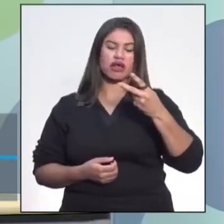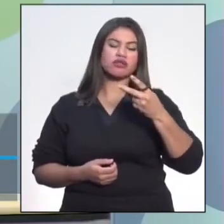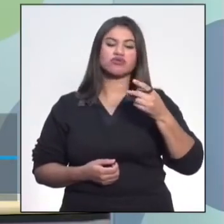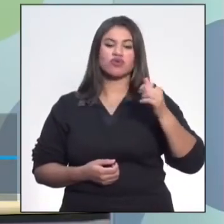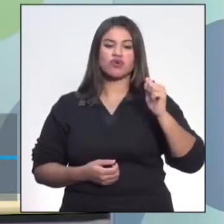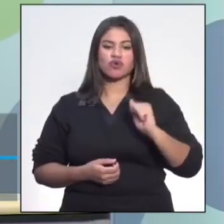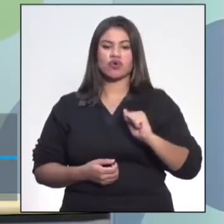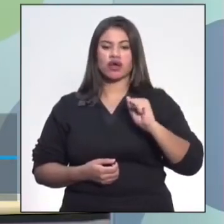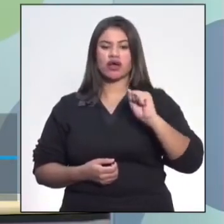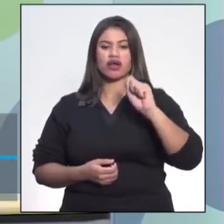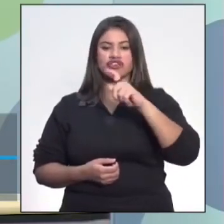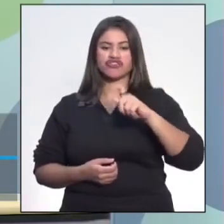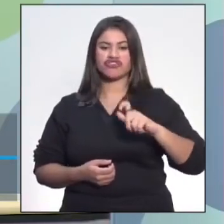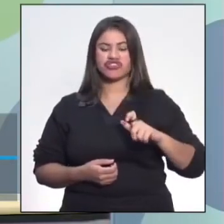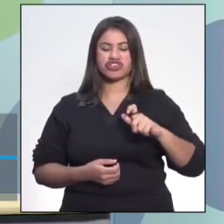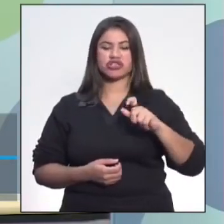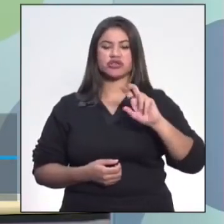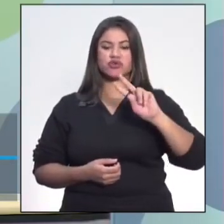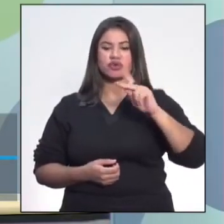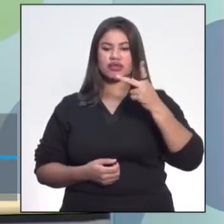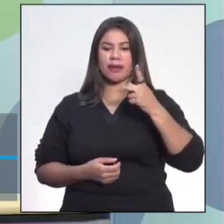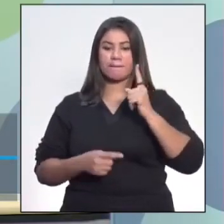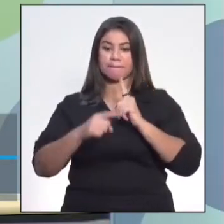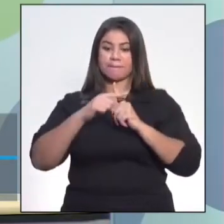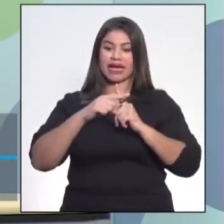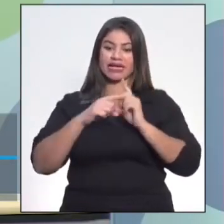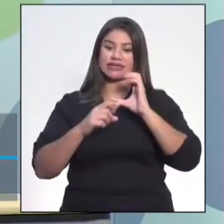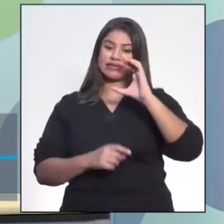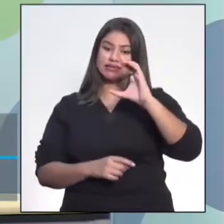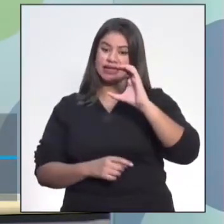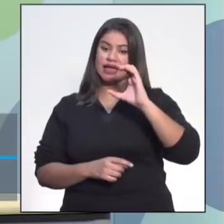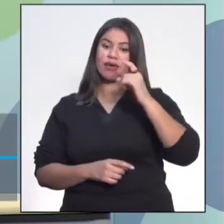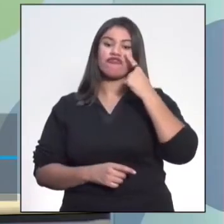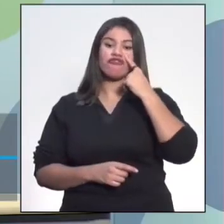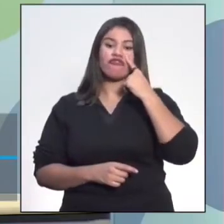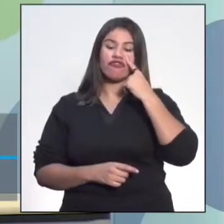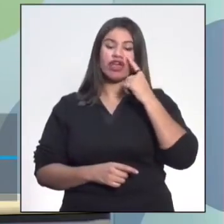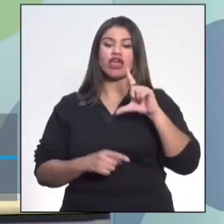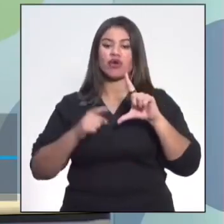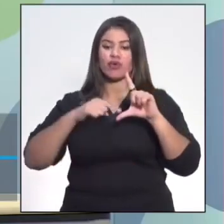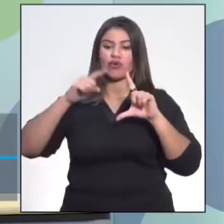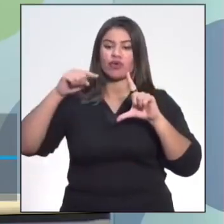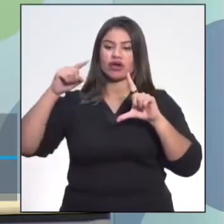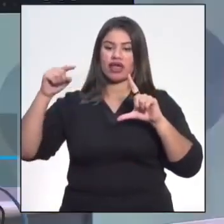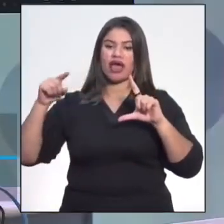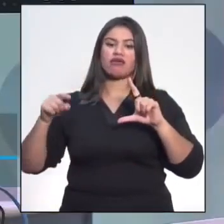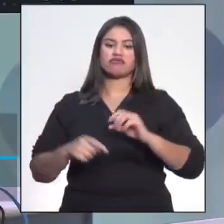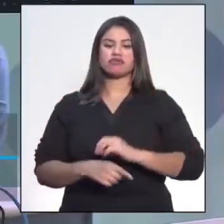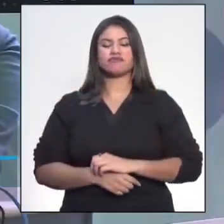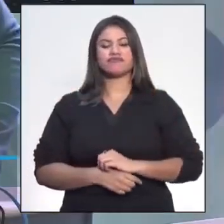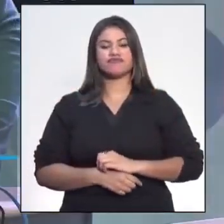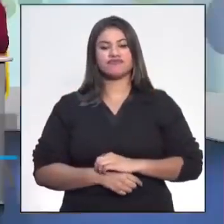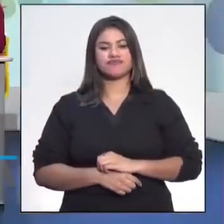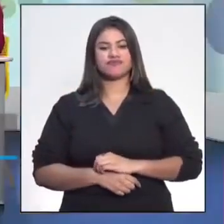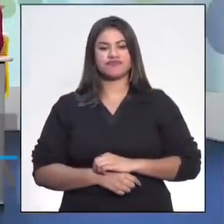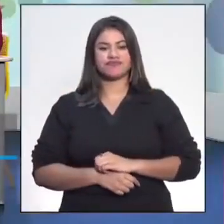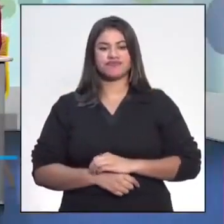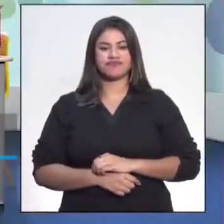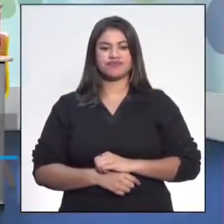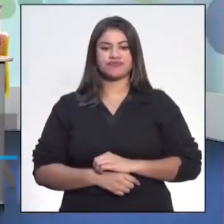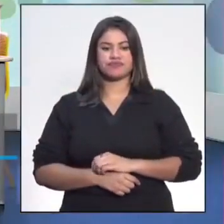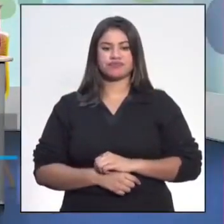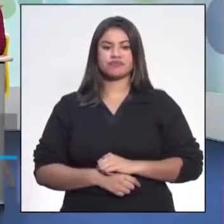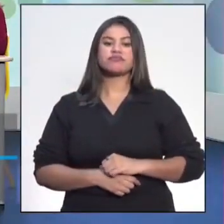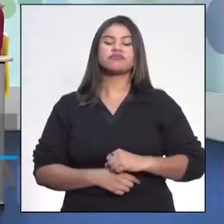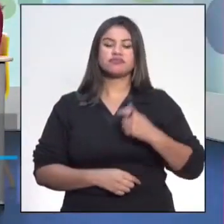do AX quadrado mais C. Só para eles olharem o gráfico mais uma vez. O exemplo, né? Então, isso. Vamos aqui na lousa comigo para ver, por